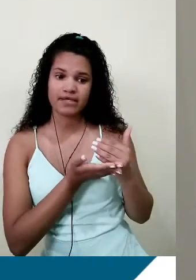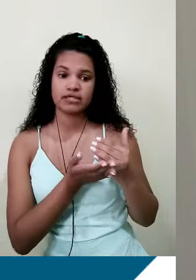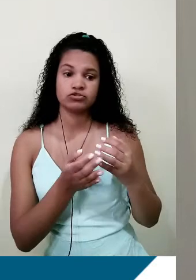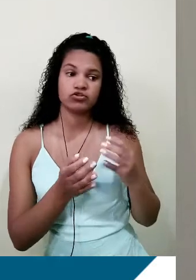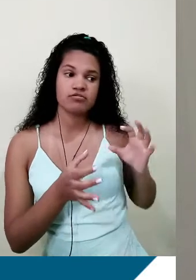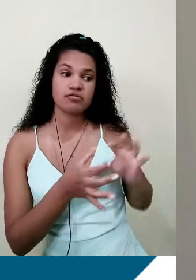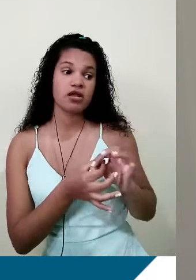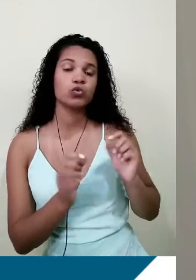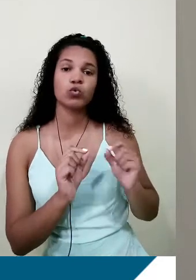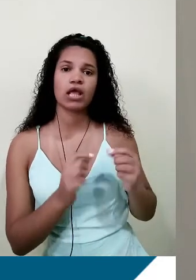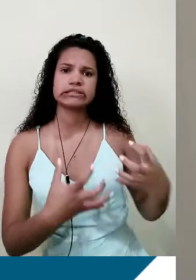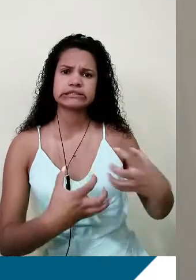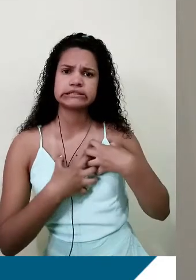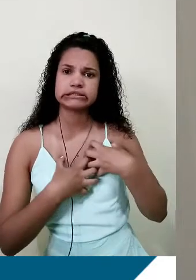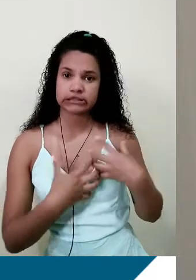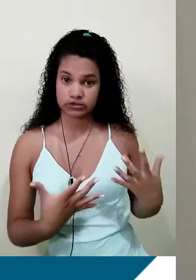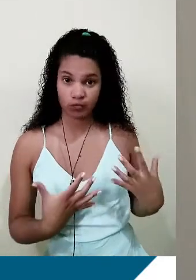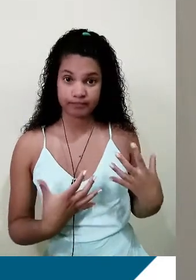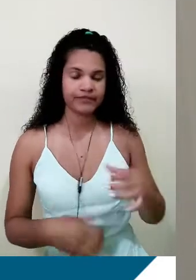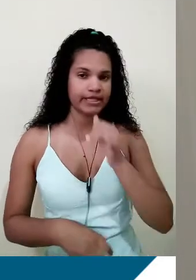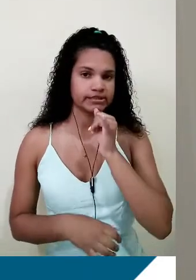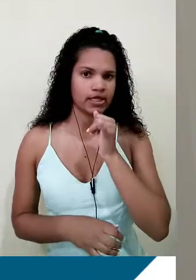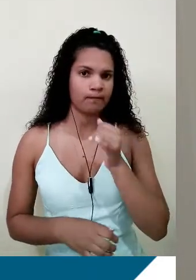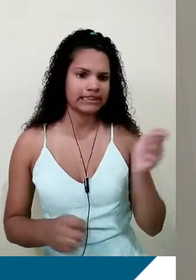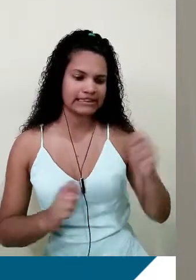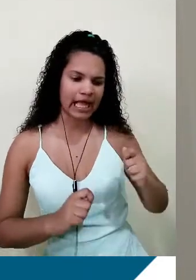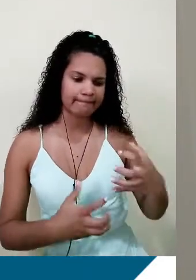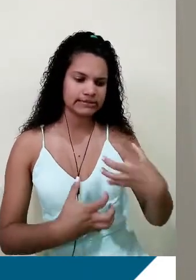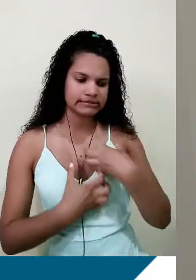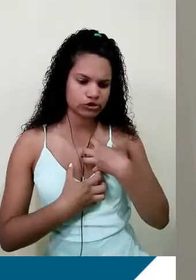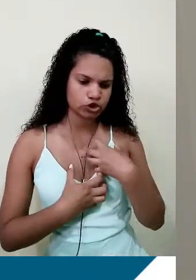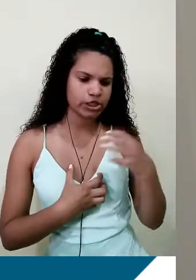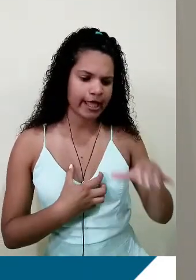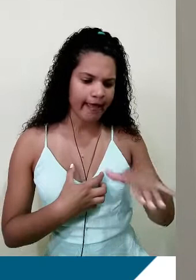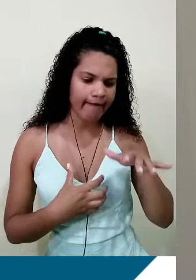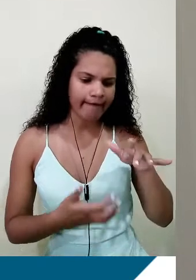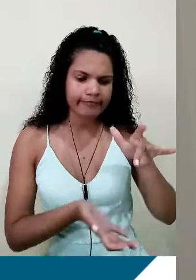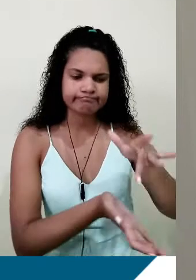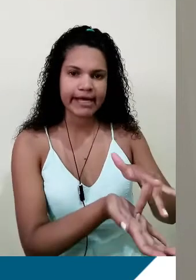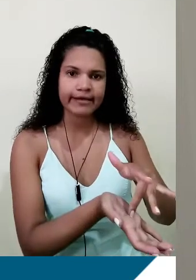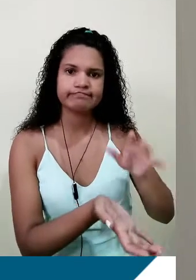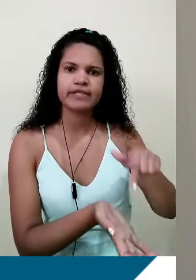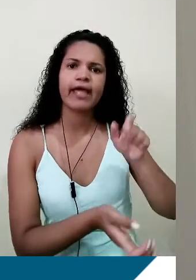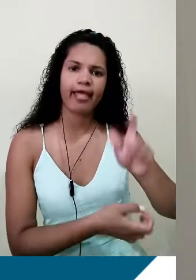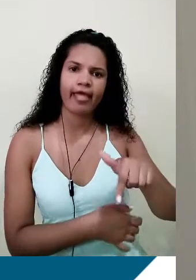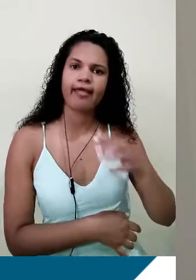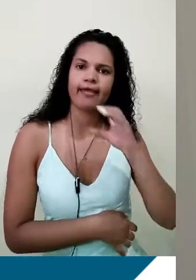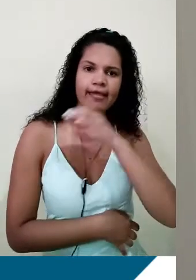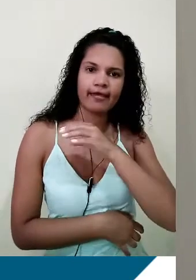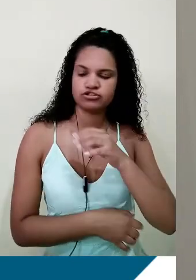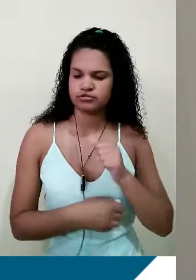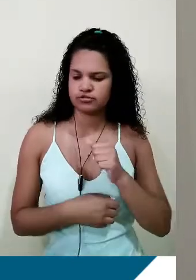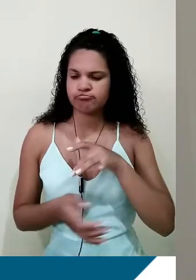sensação. Você conseguia determinar o que é aquecido, o que está quente e o que está frio,